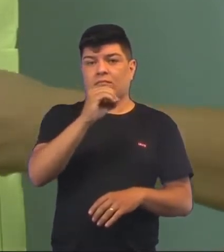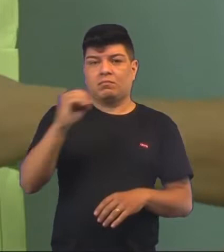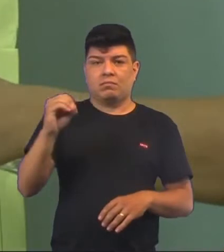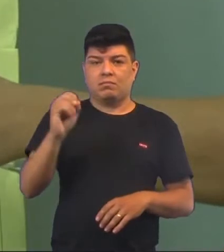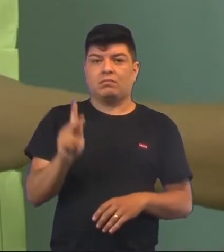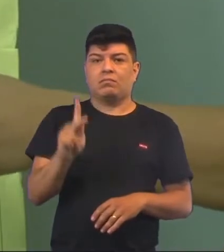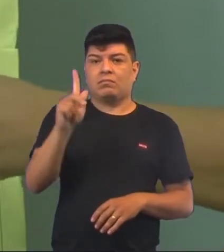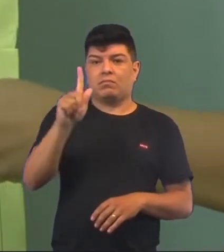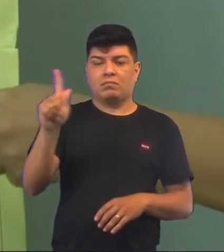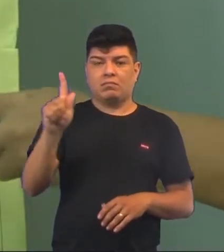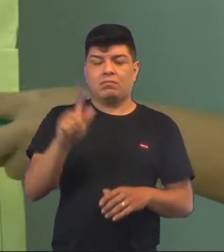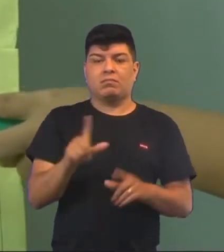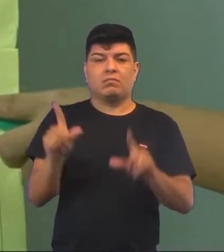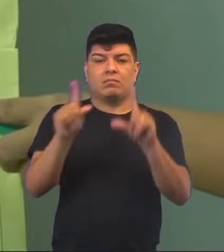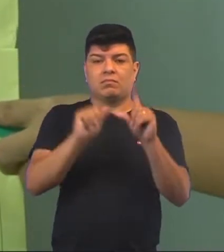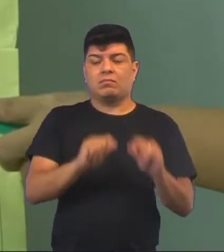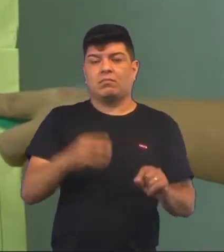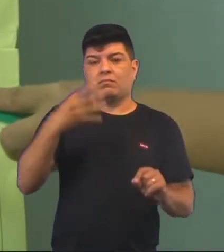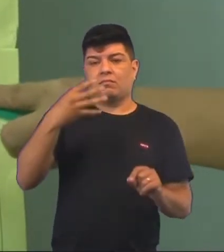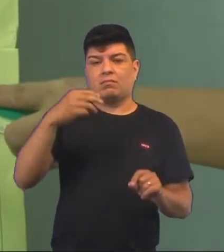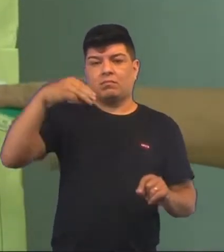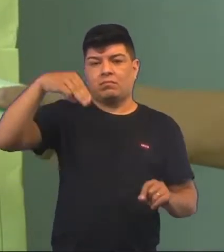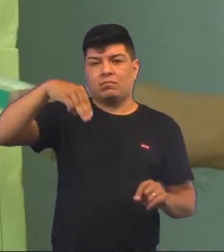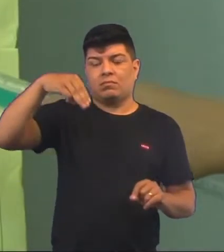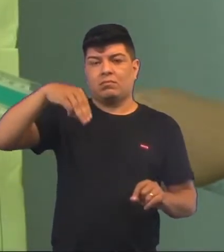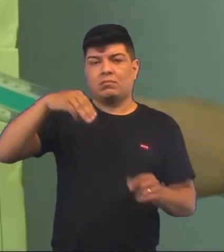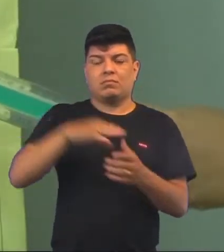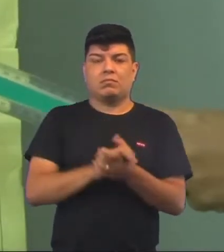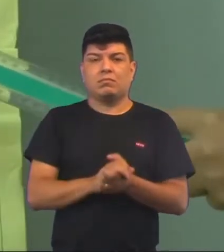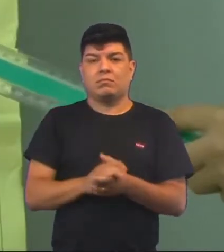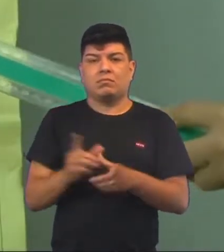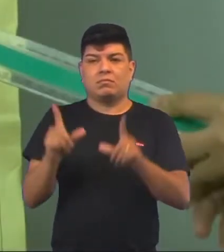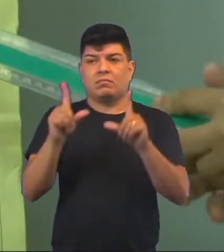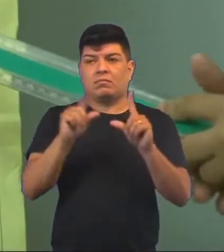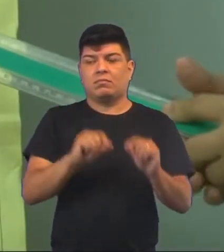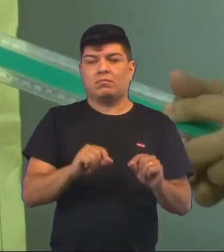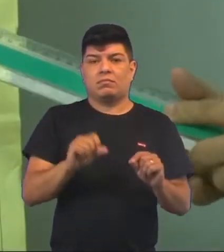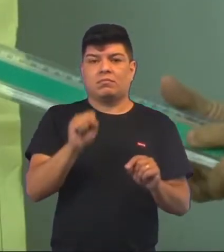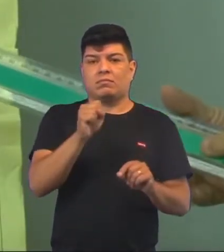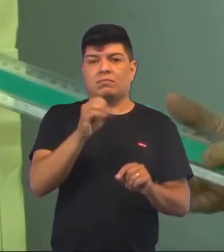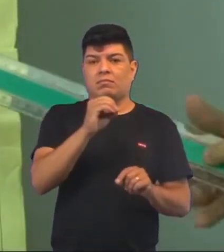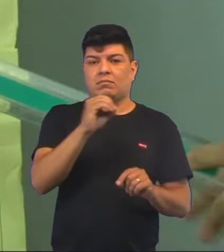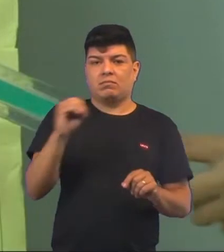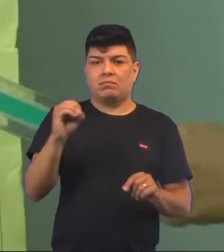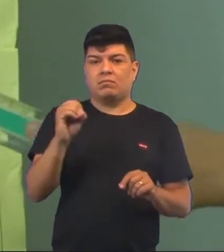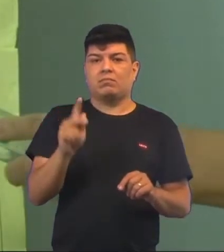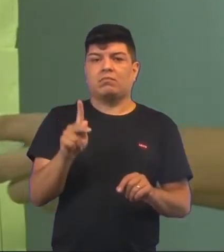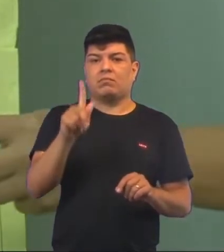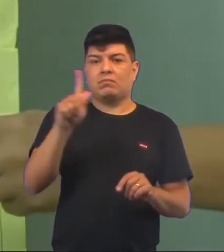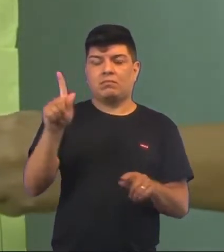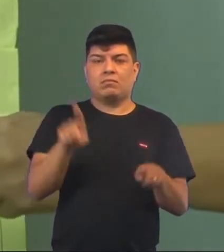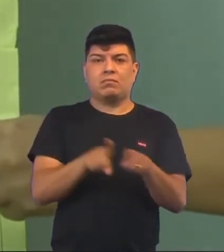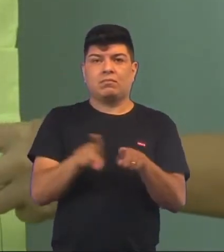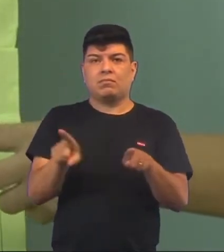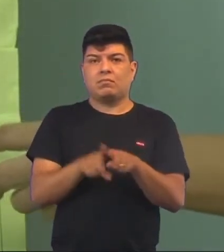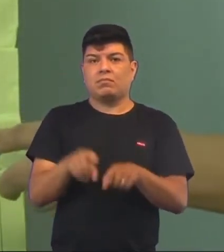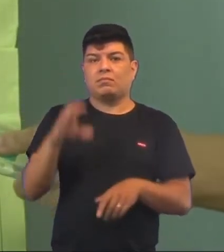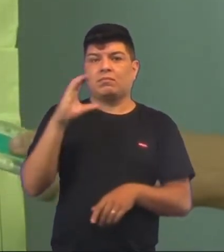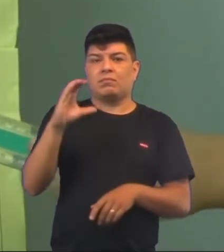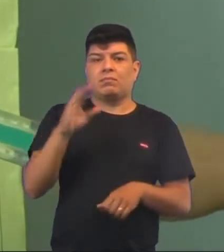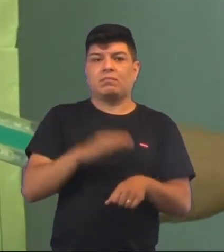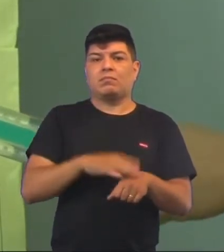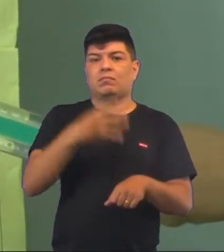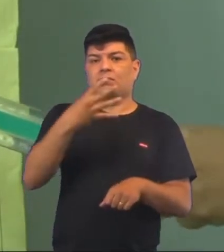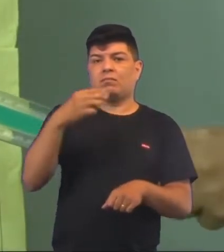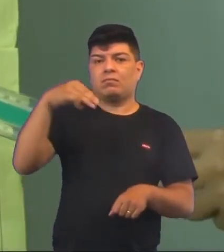quilos, B, menos de 4 metros e menos de 800 quilos, C,